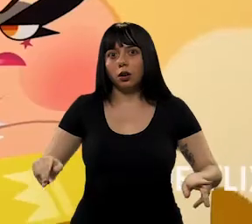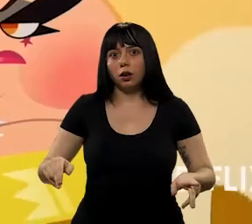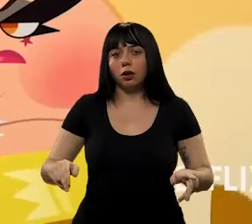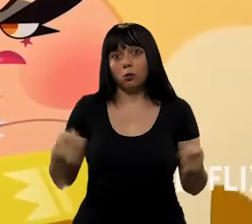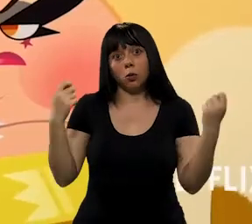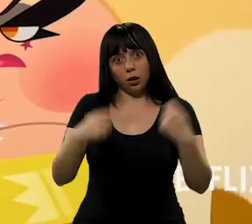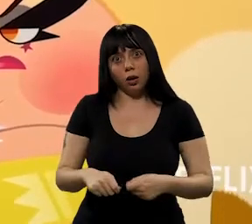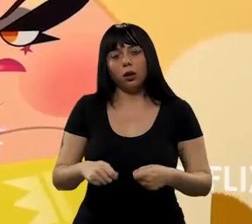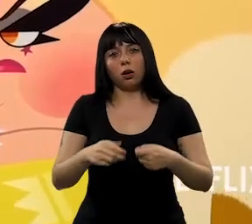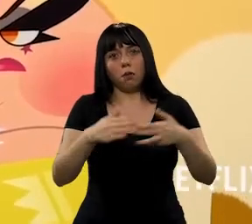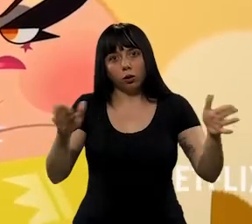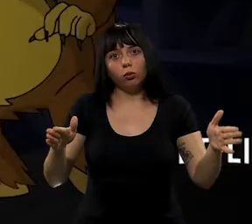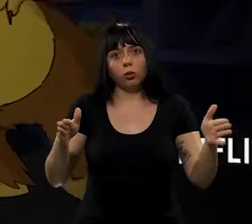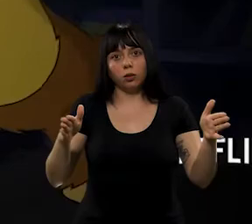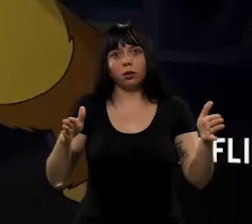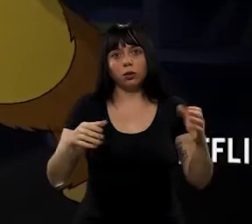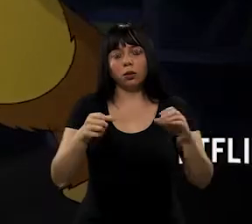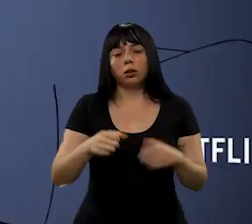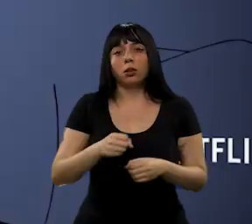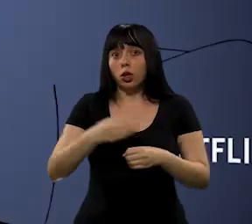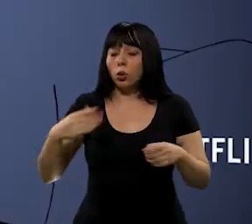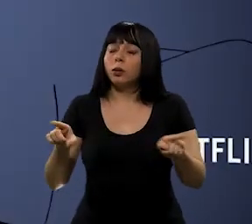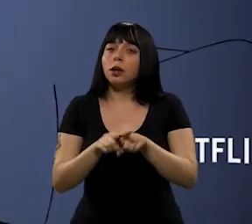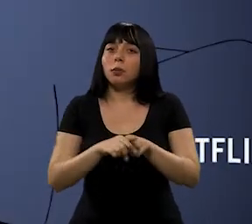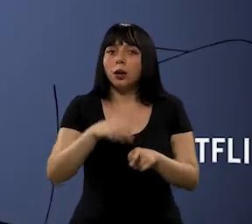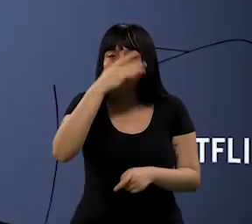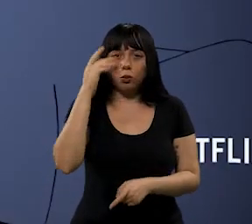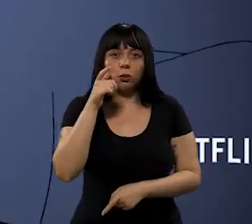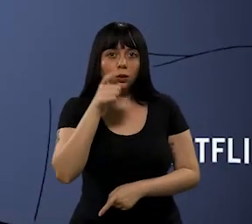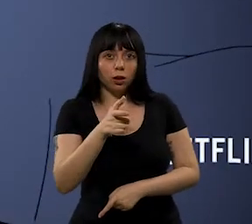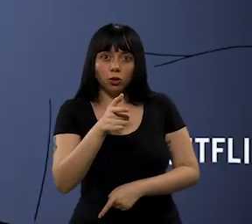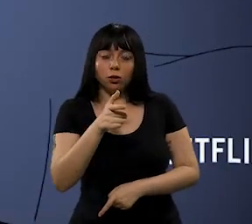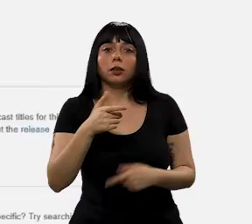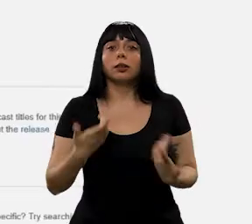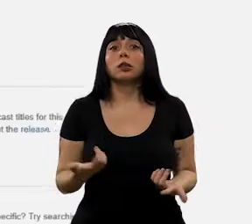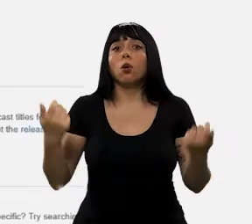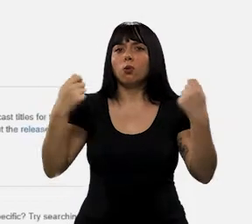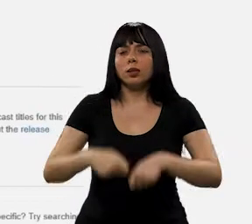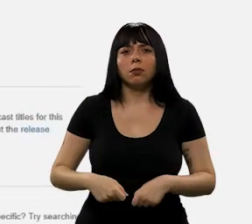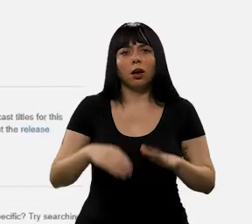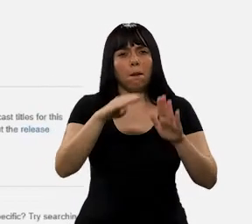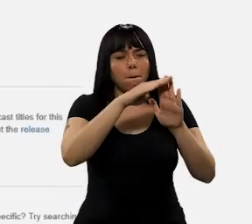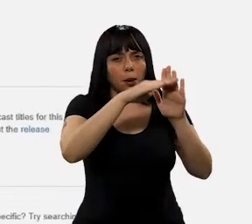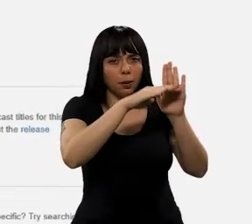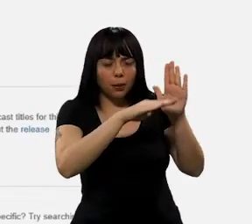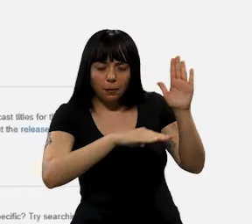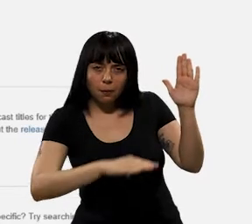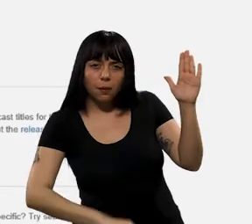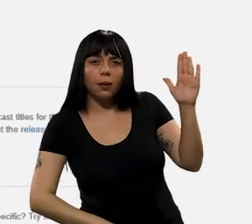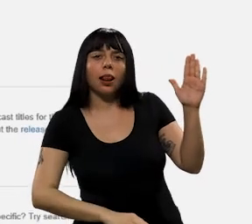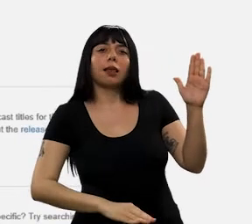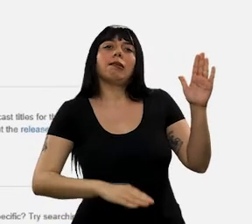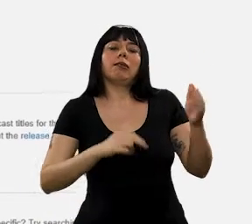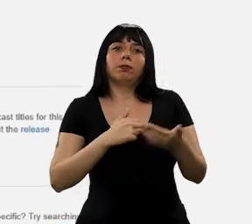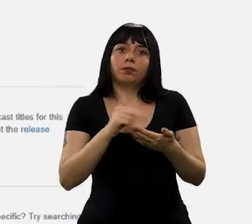novos conteúdos para novos públicos. Assim, o público tem uma gama de possibilidades que vão desde o catálogo imenso de animes